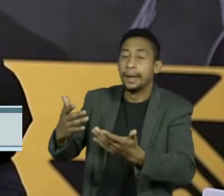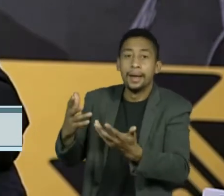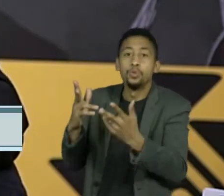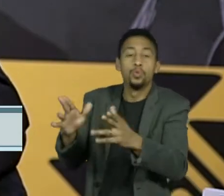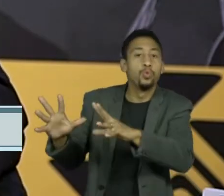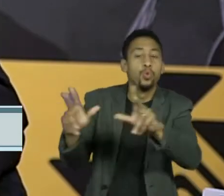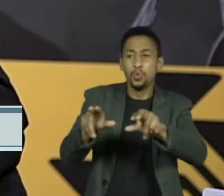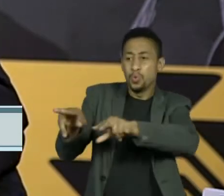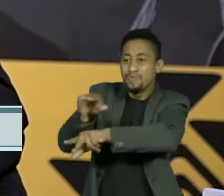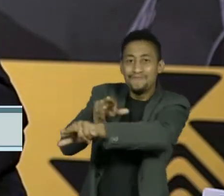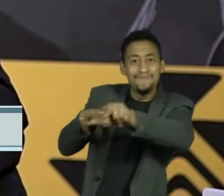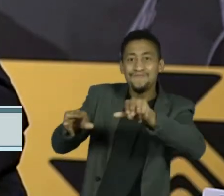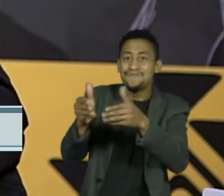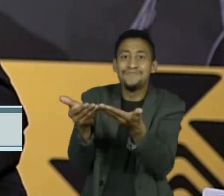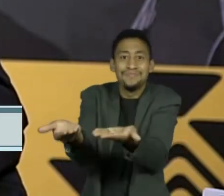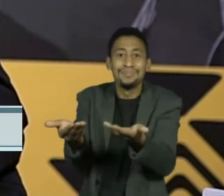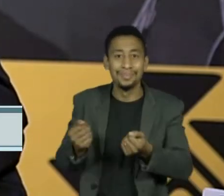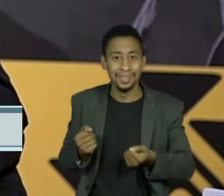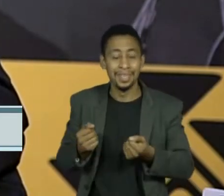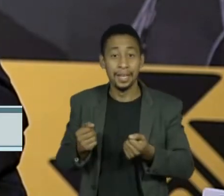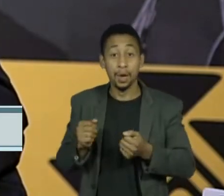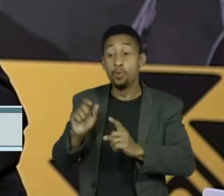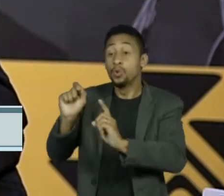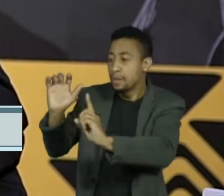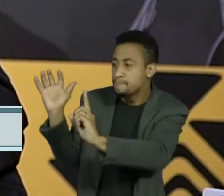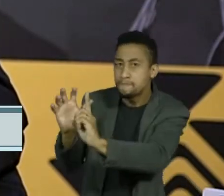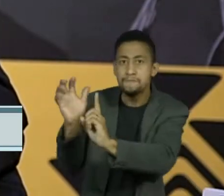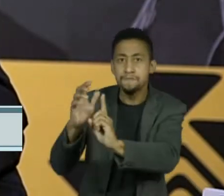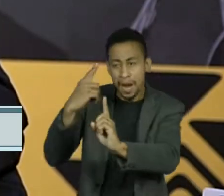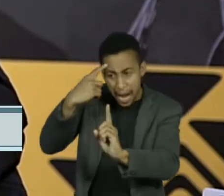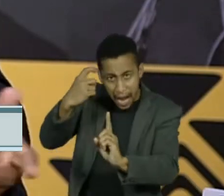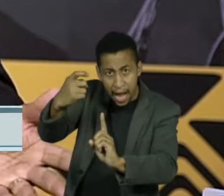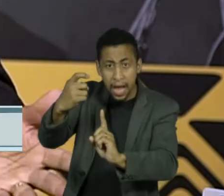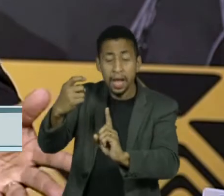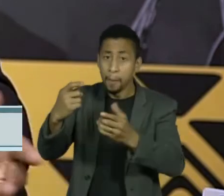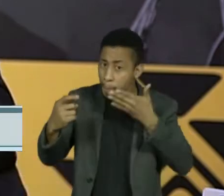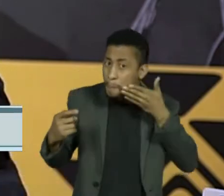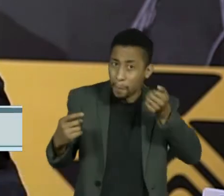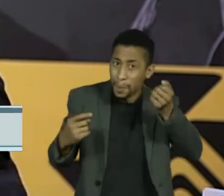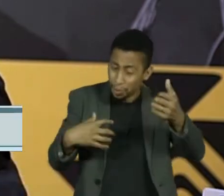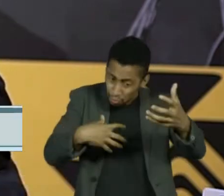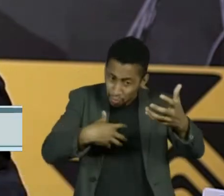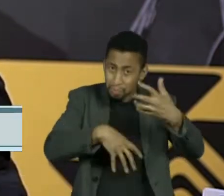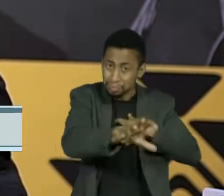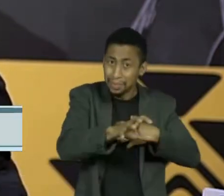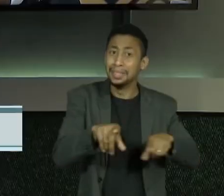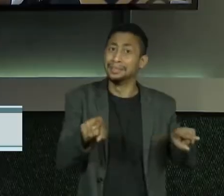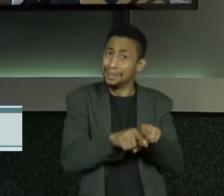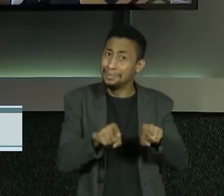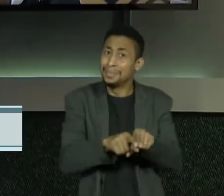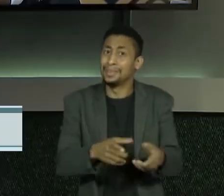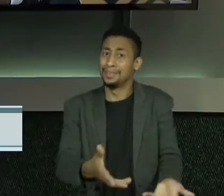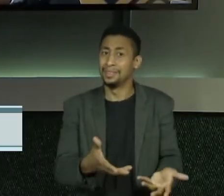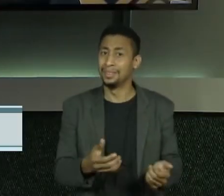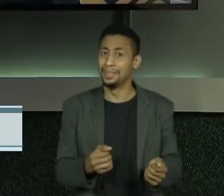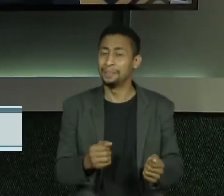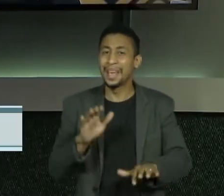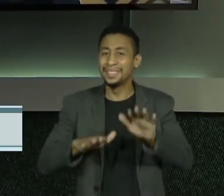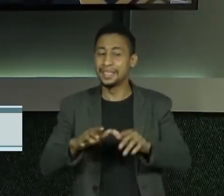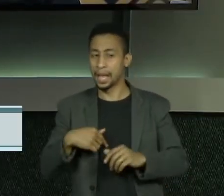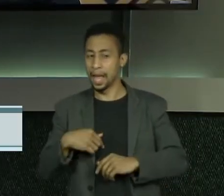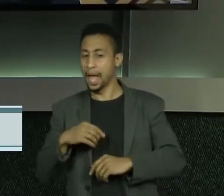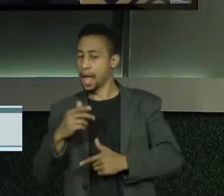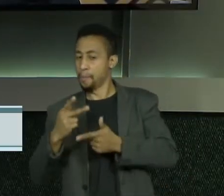Então, o que agride o negro precisa e deve agredir o branco também. Porque senão fica esse olhar equivocado de que